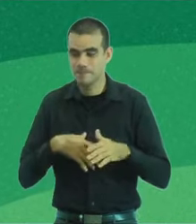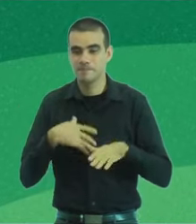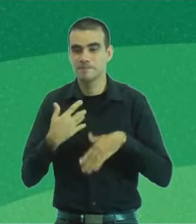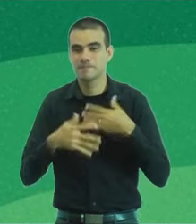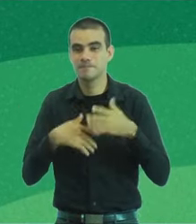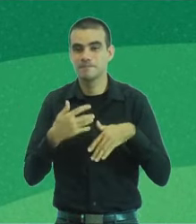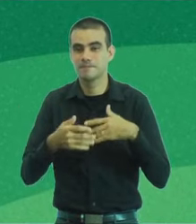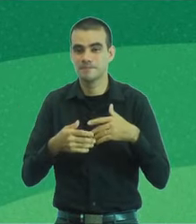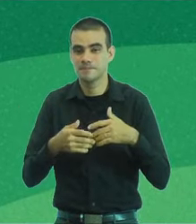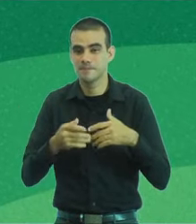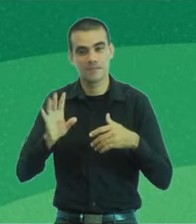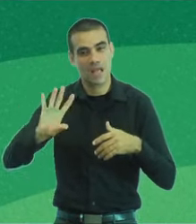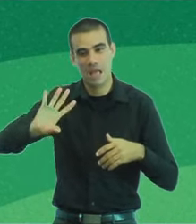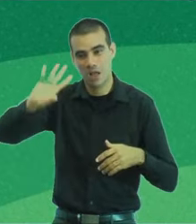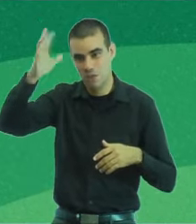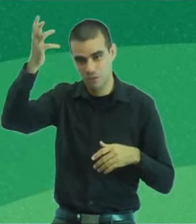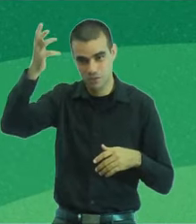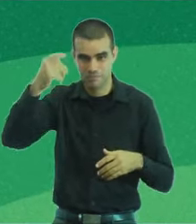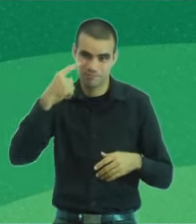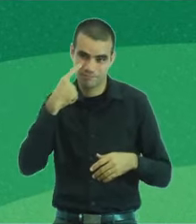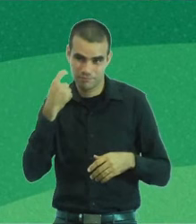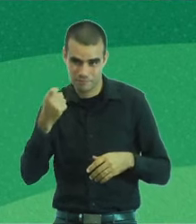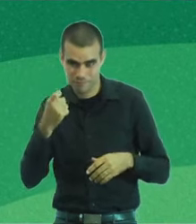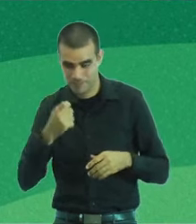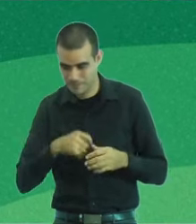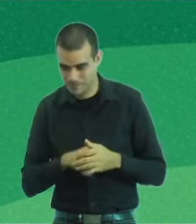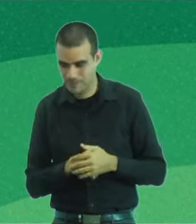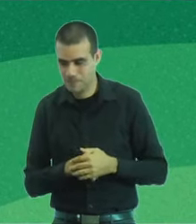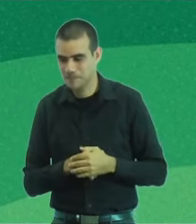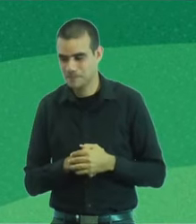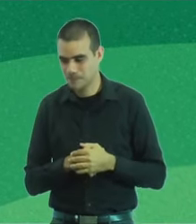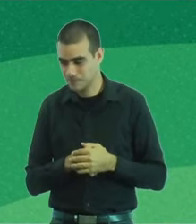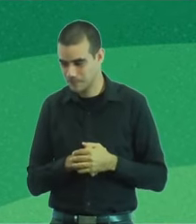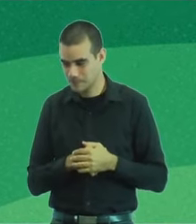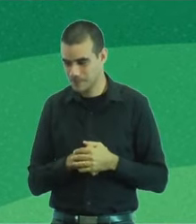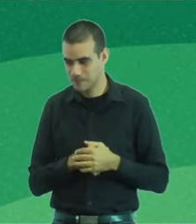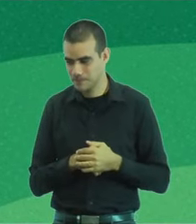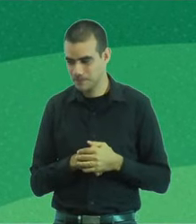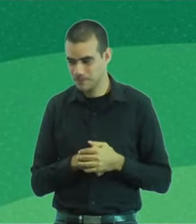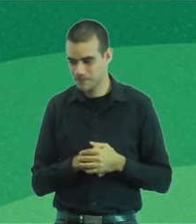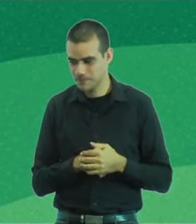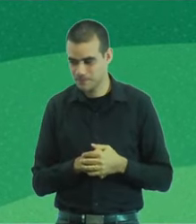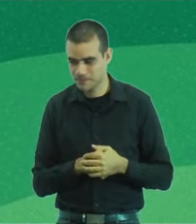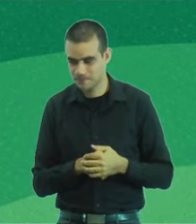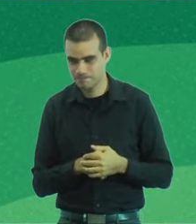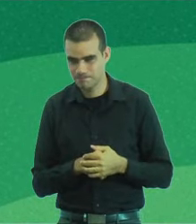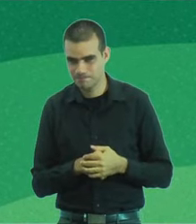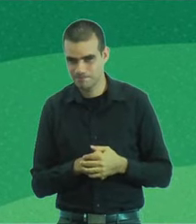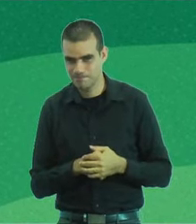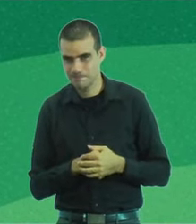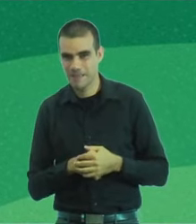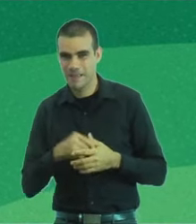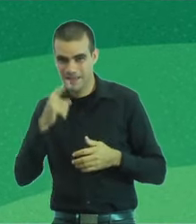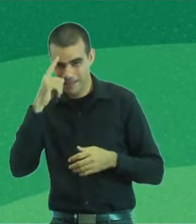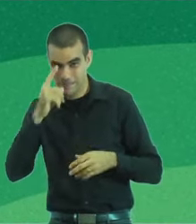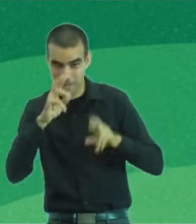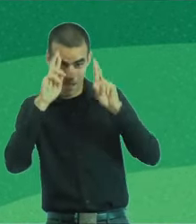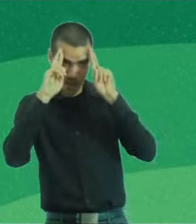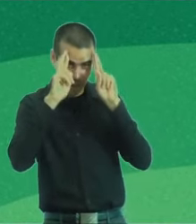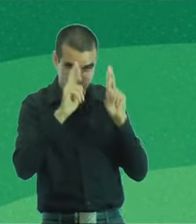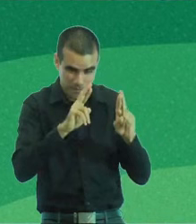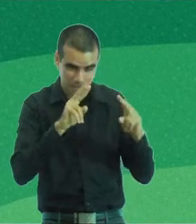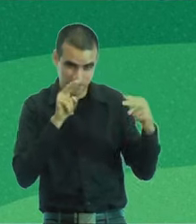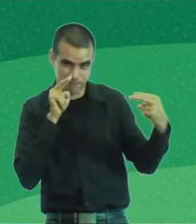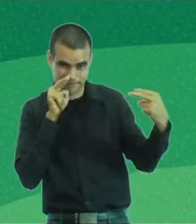são coisas interessantes que acontecem né porque quando a gente tem essa coisa de se respeitar e de olhar